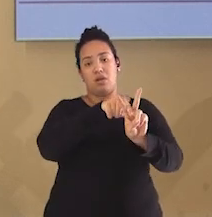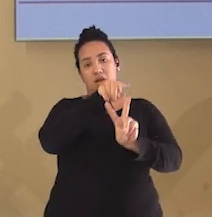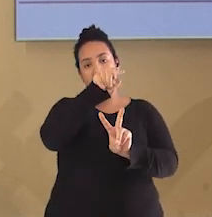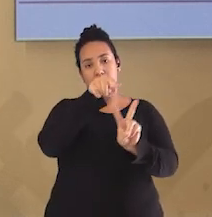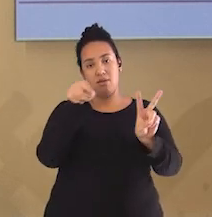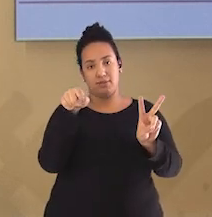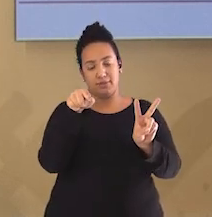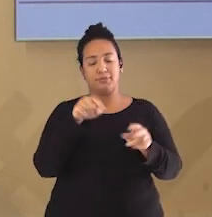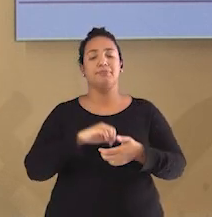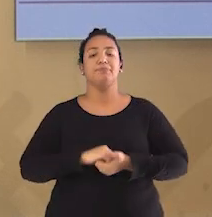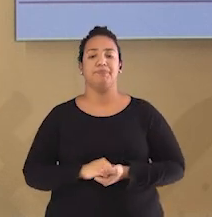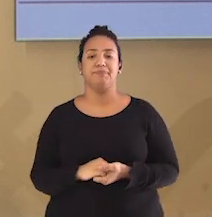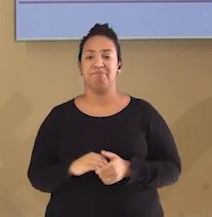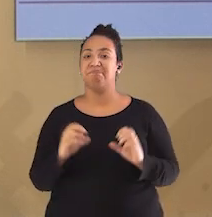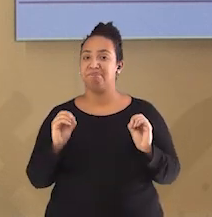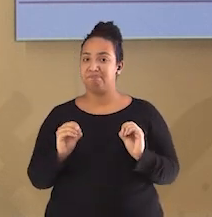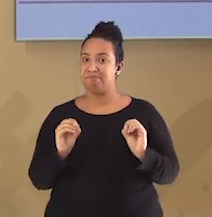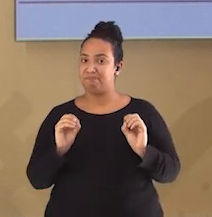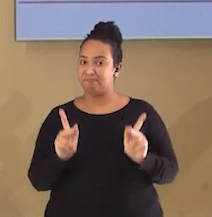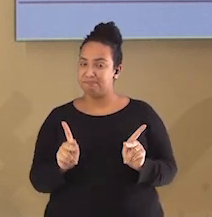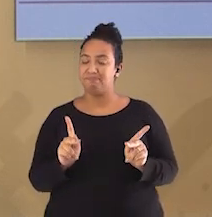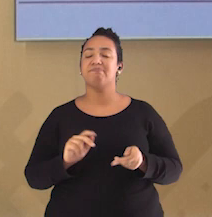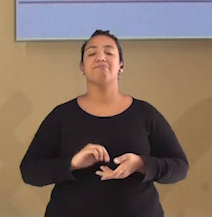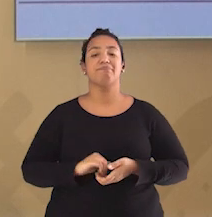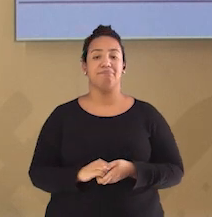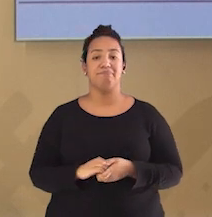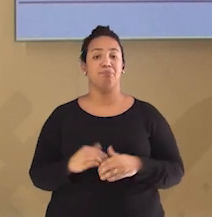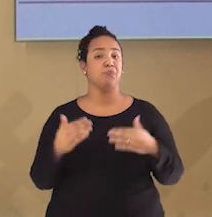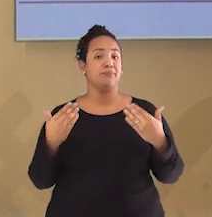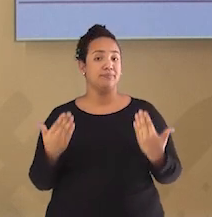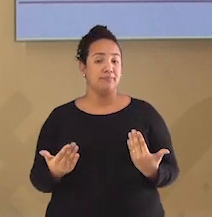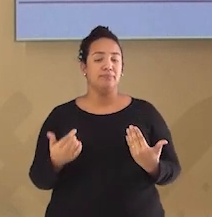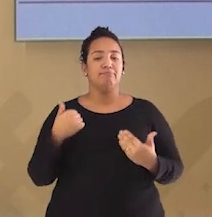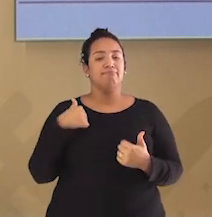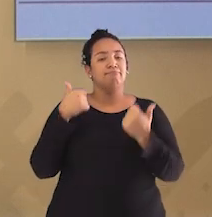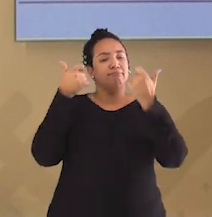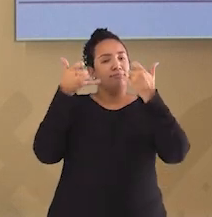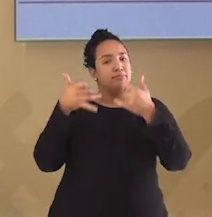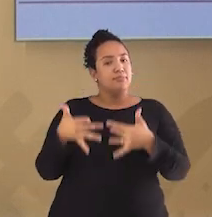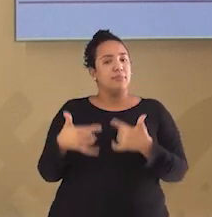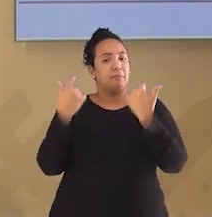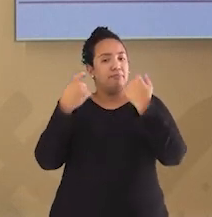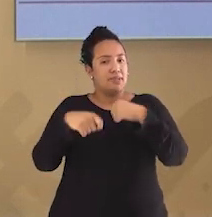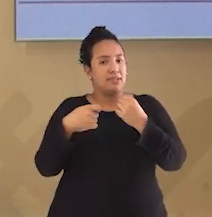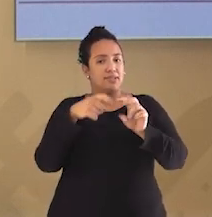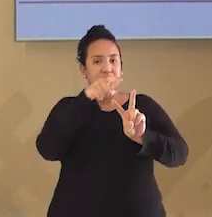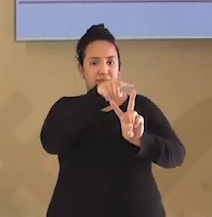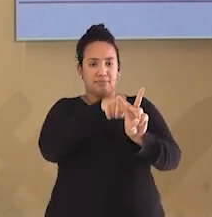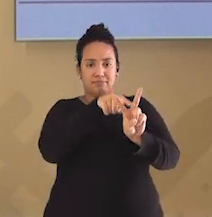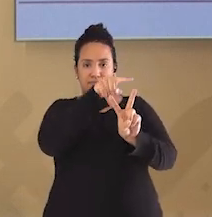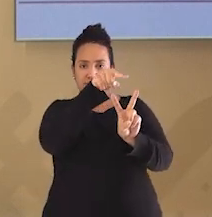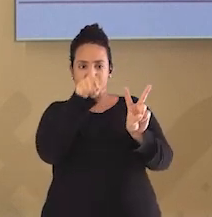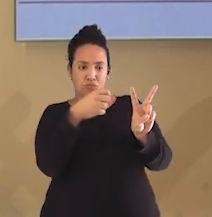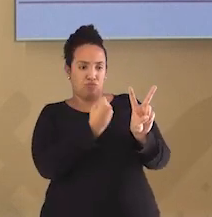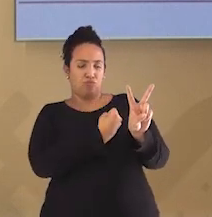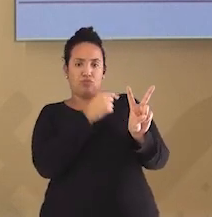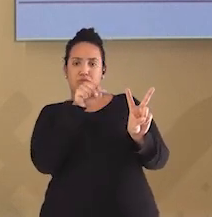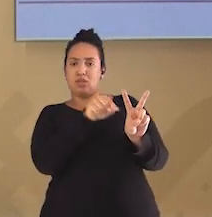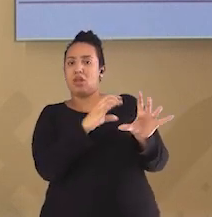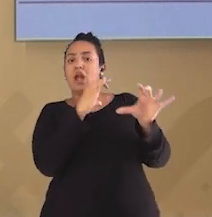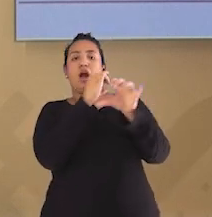quadrada. Muito bem, quando falamos de calcular a raiz quadrada de um número